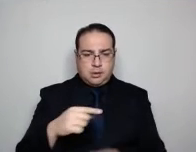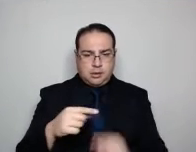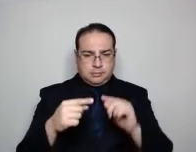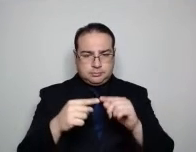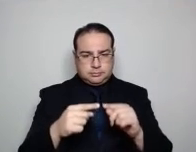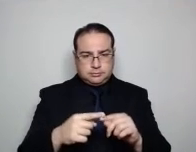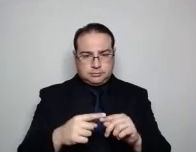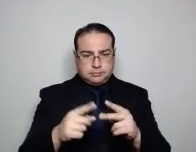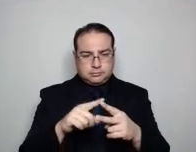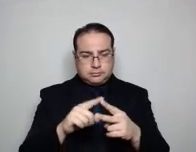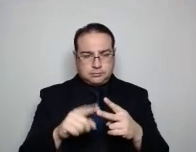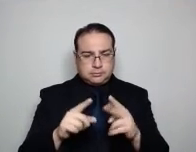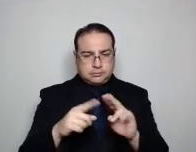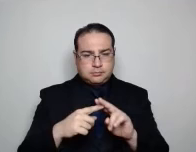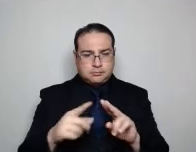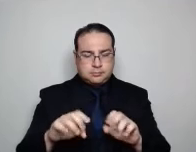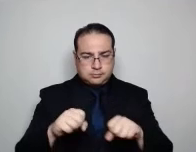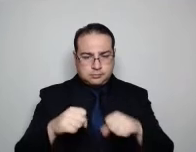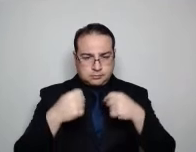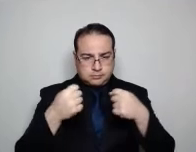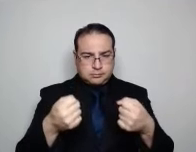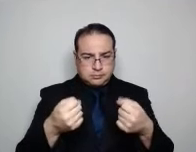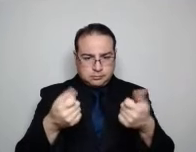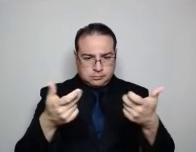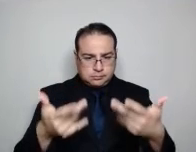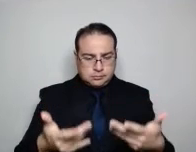Ok, senhor. Obrigado.